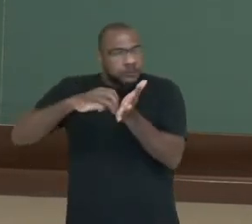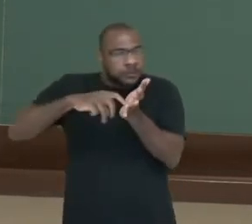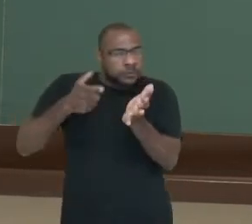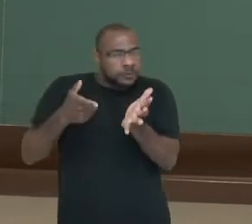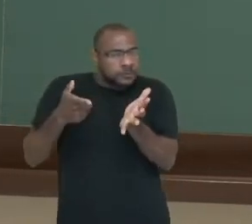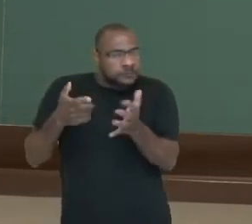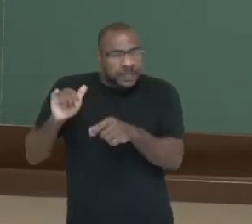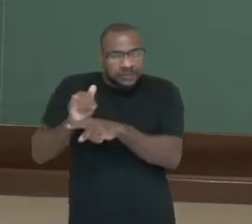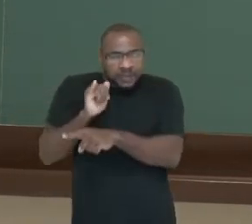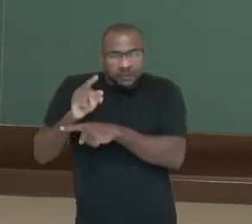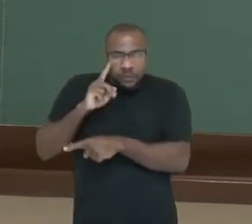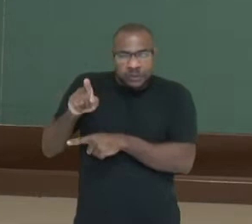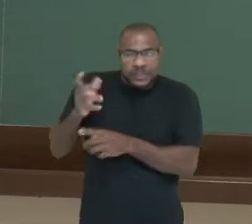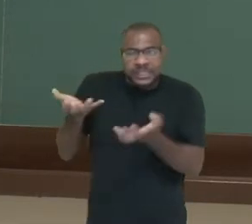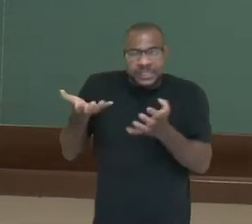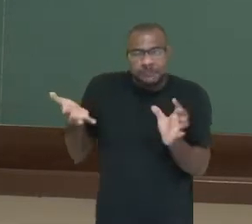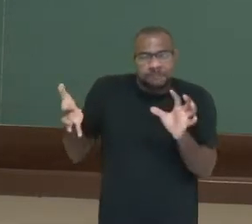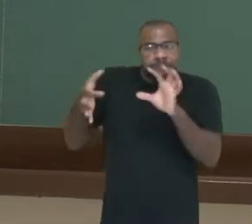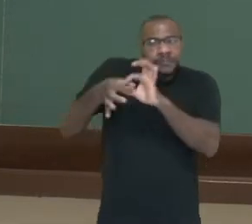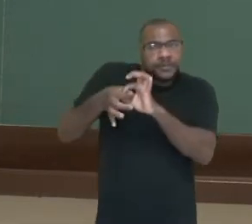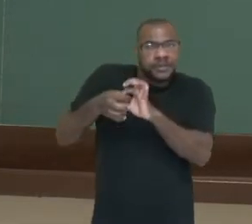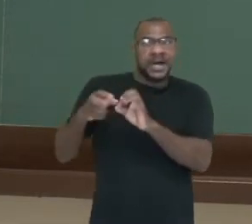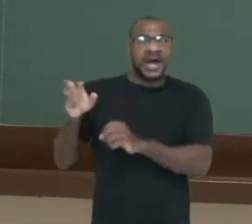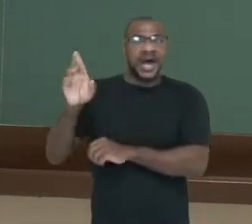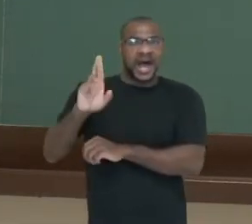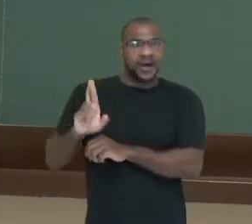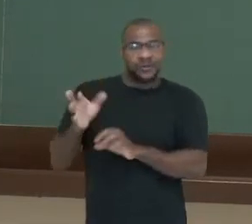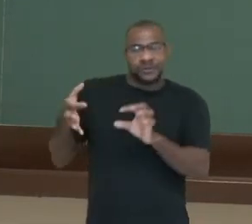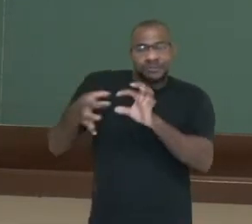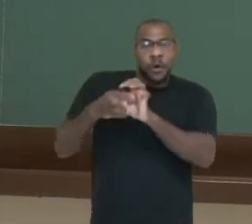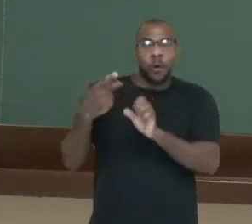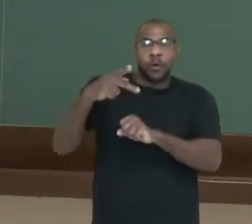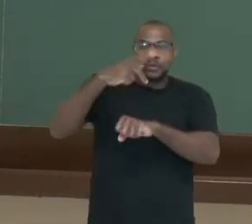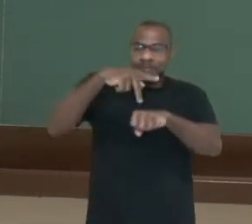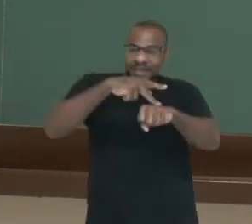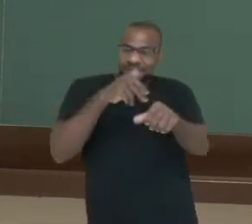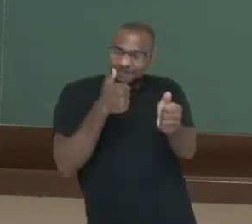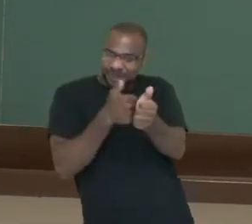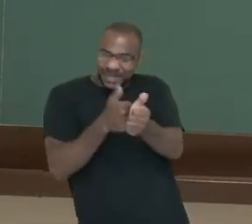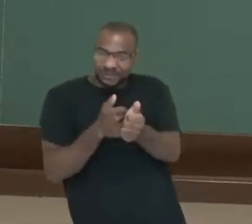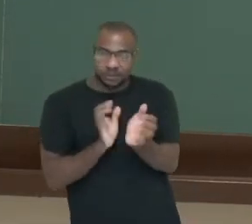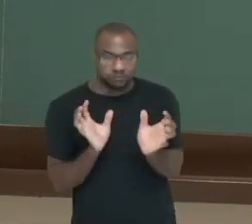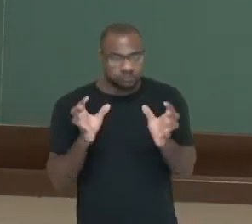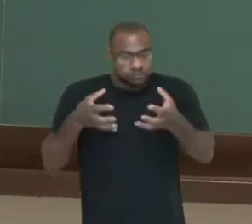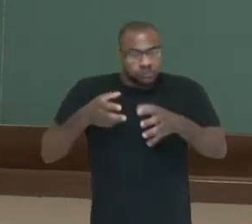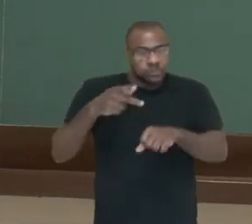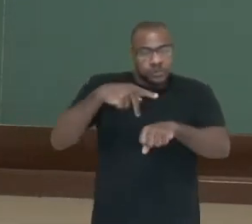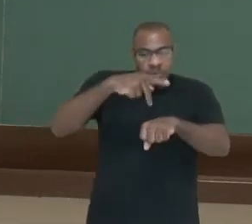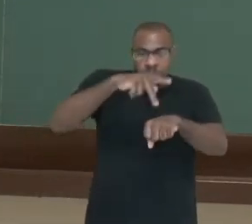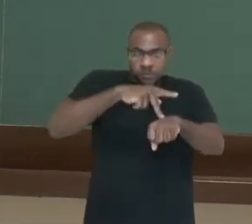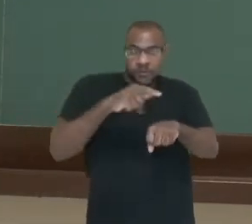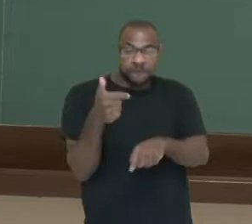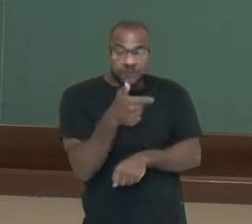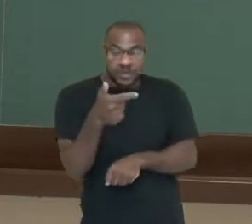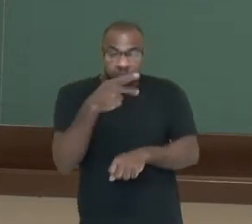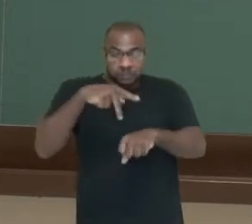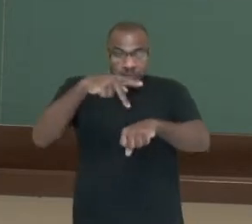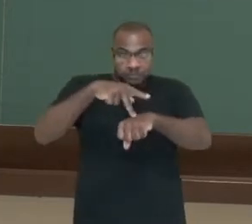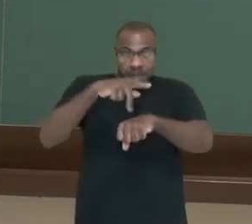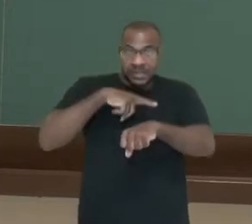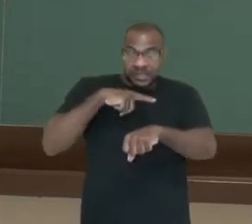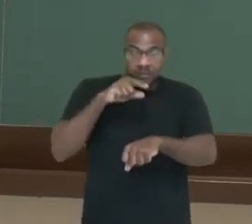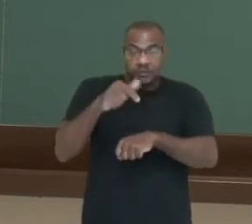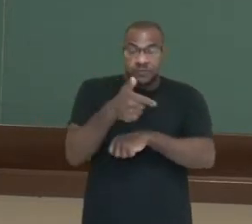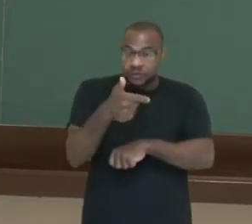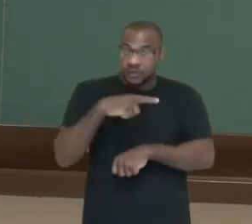aliar à Rússia. Dessa forma, quando se juntou este grupinho, formando 22 países, esses